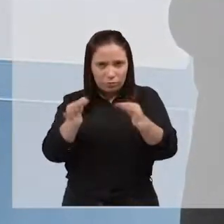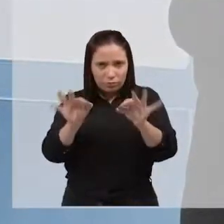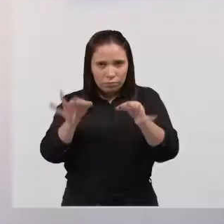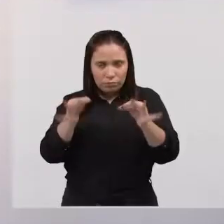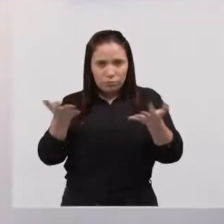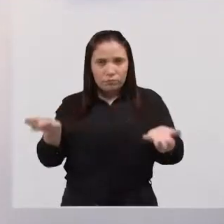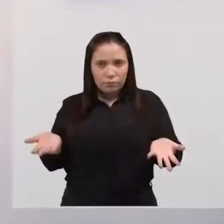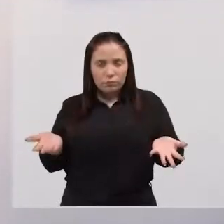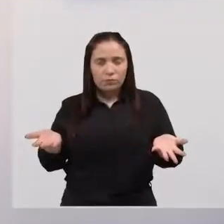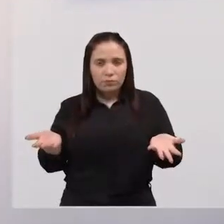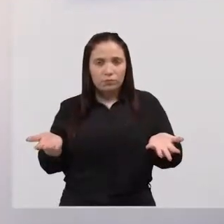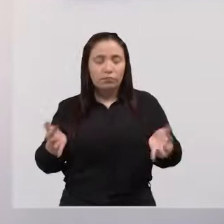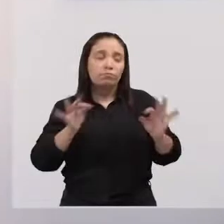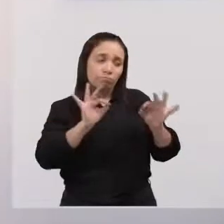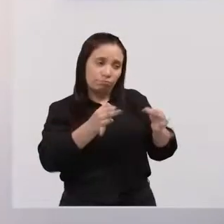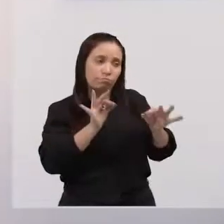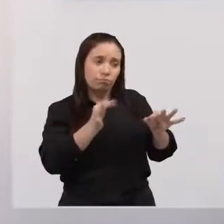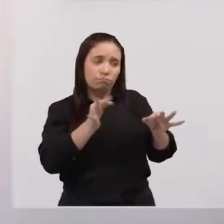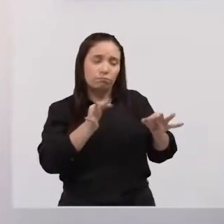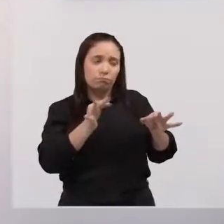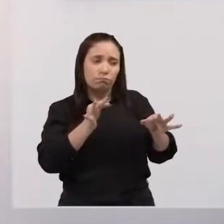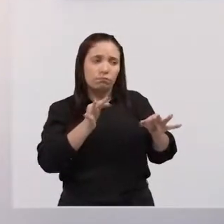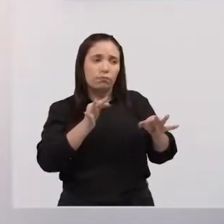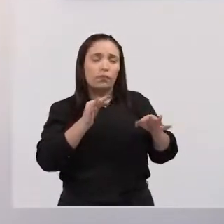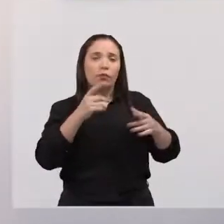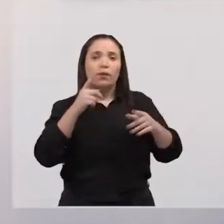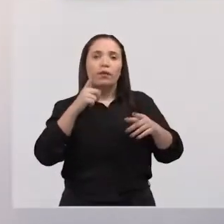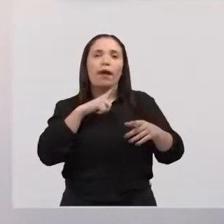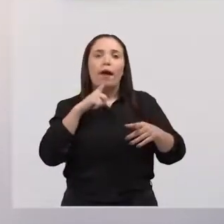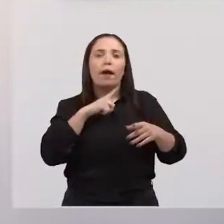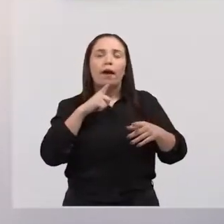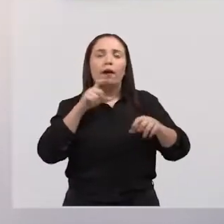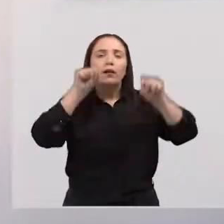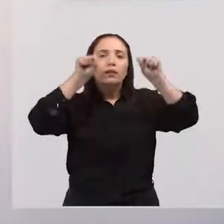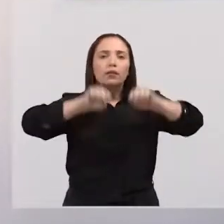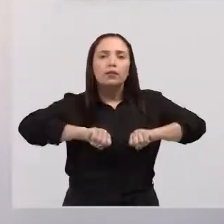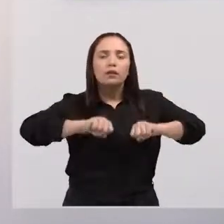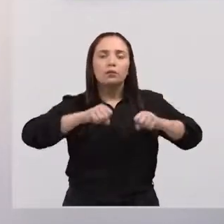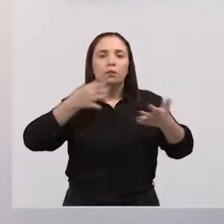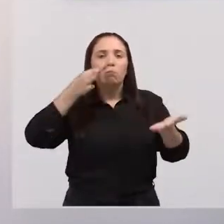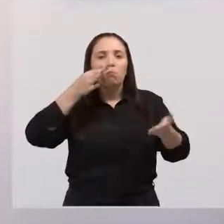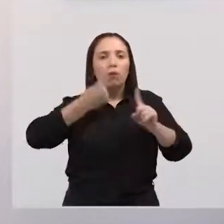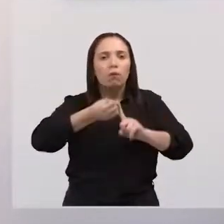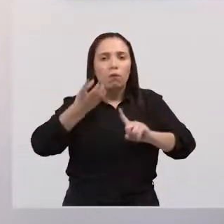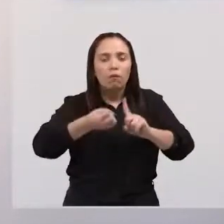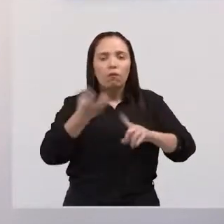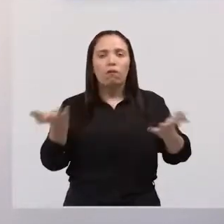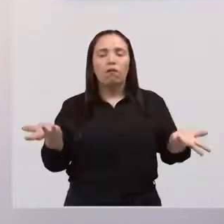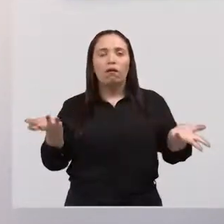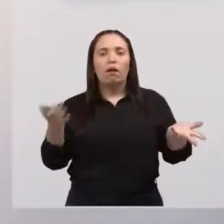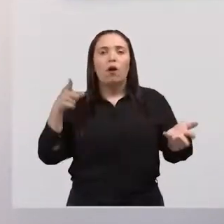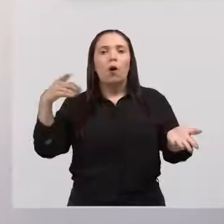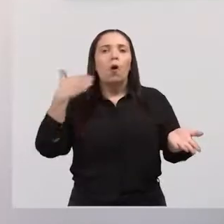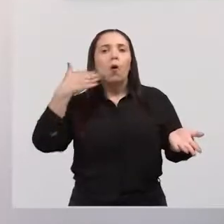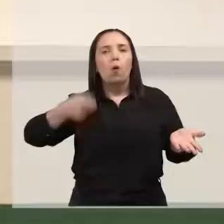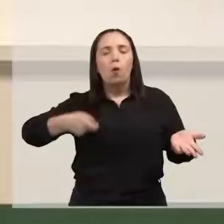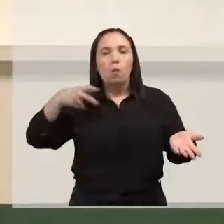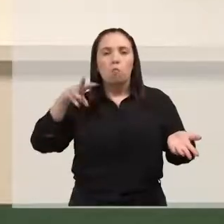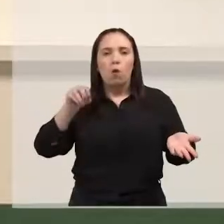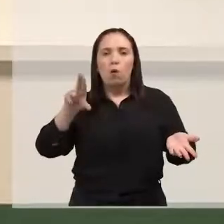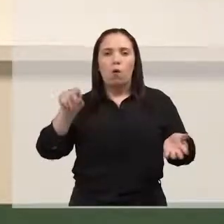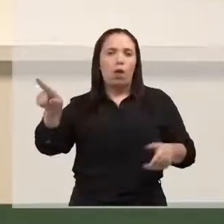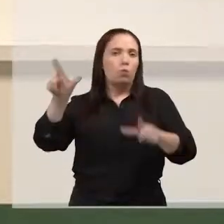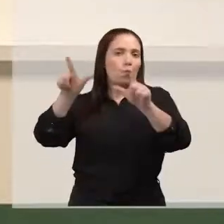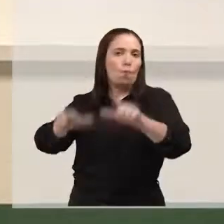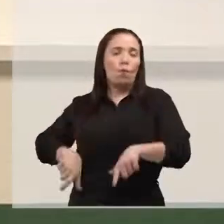Exatamente. Eles na querem... tomada de testemunha. Exatamente. O que está acontecendo? Que o juiz Moro julgou, não era para ter sido julgado, é